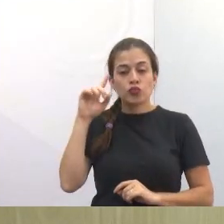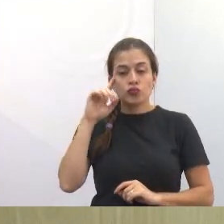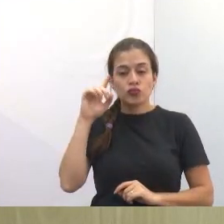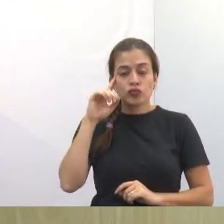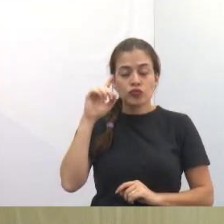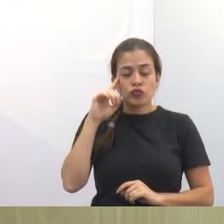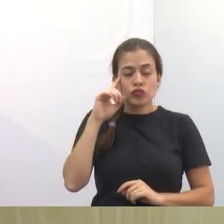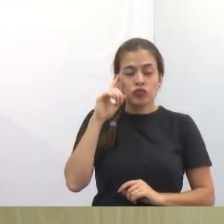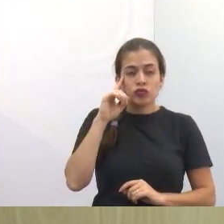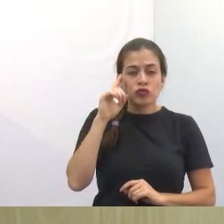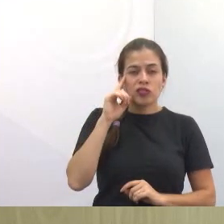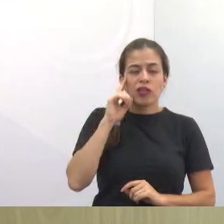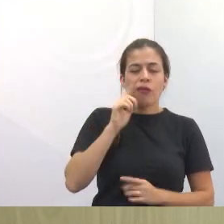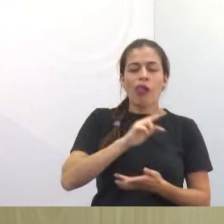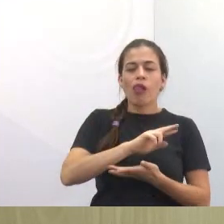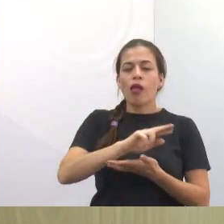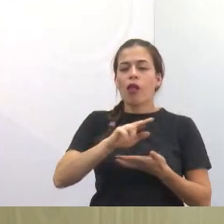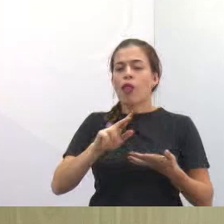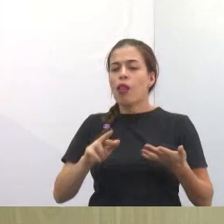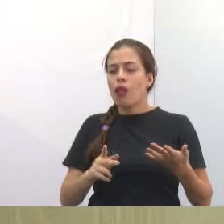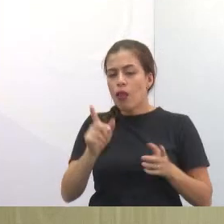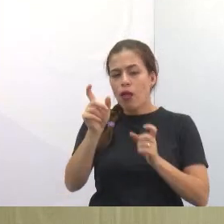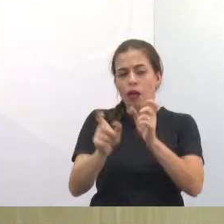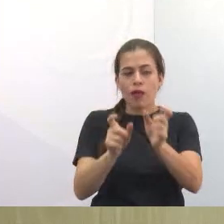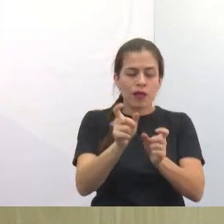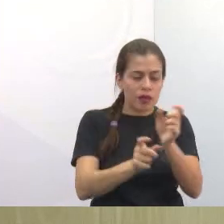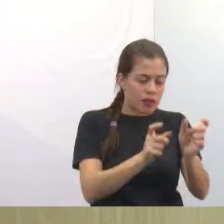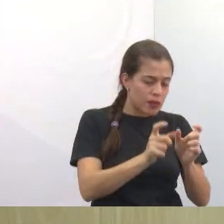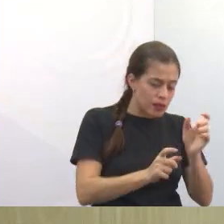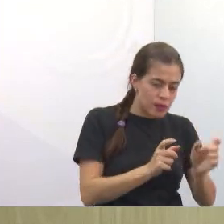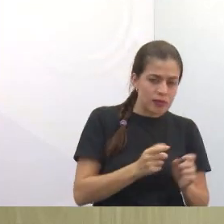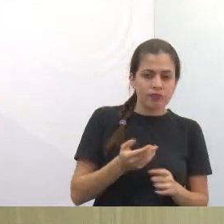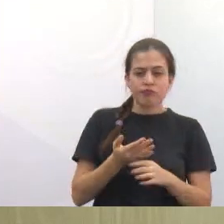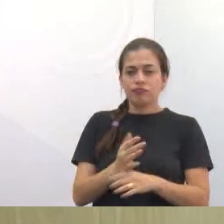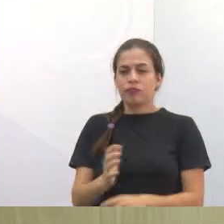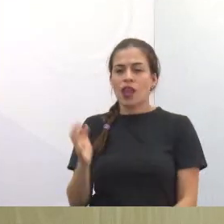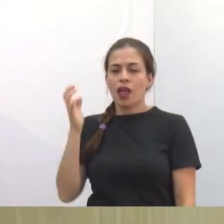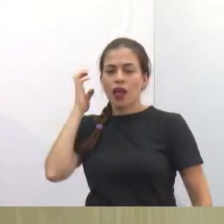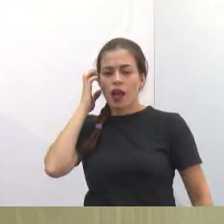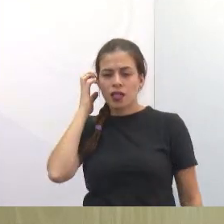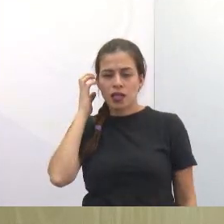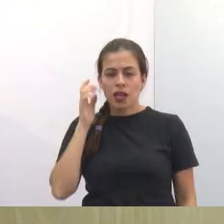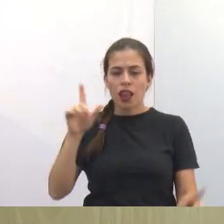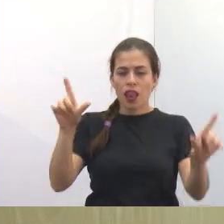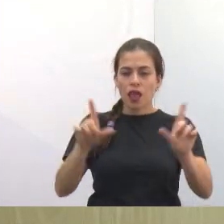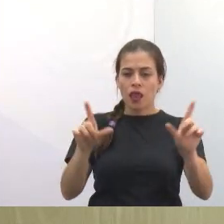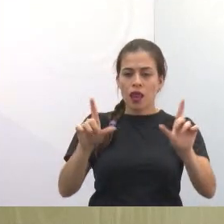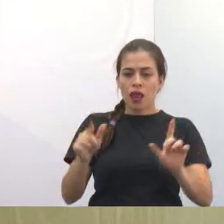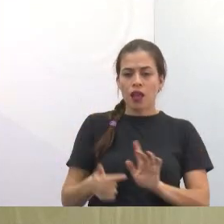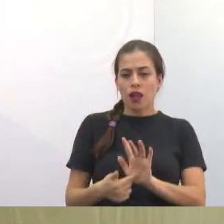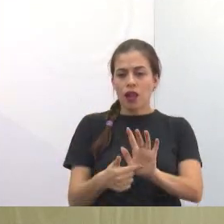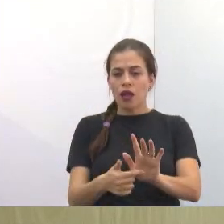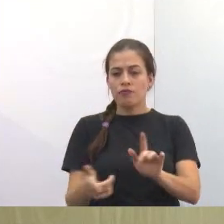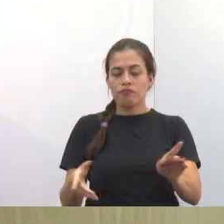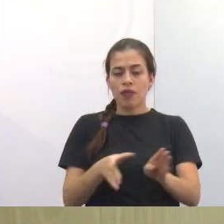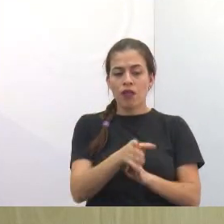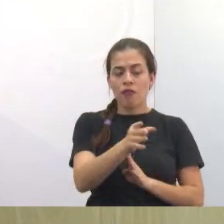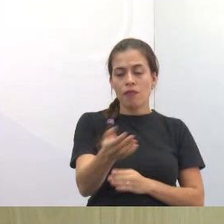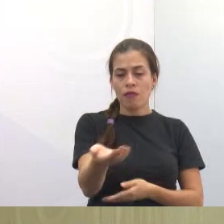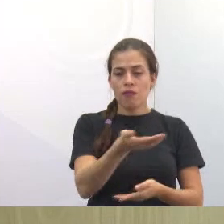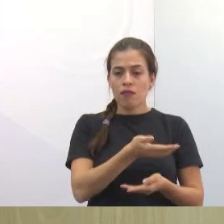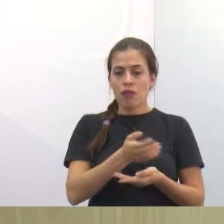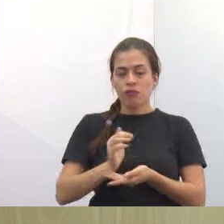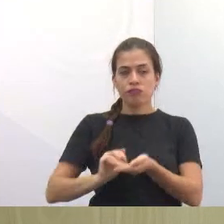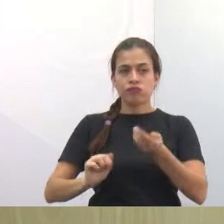alcançadas por meio das programações de rádio e TV, além do trabalho incansável dos seus voluntários, membros e grupo dedicados a